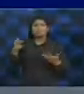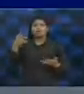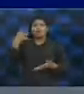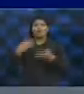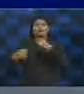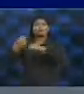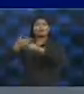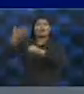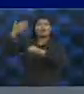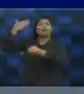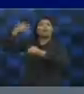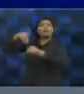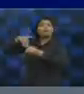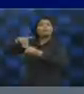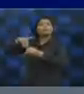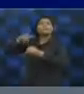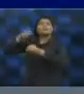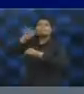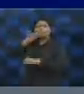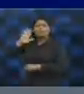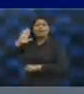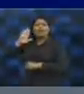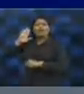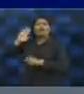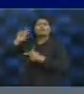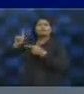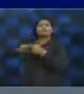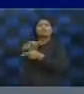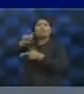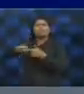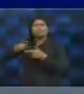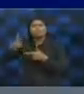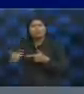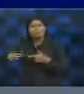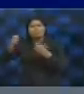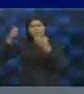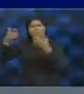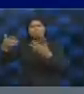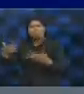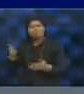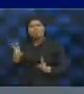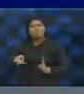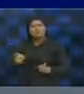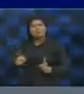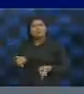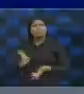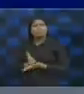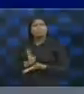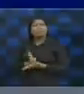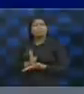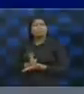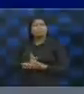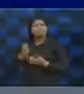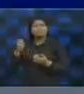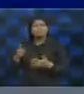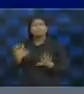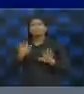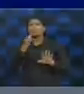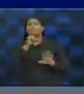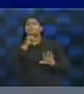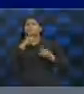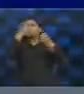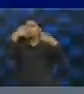agora. Não dá para repetir sem justificar por que não fez nos últimos anos. Eu quero citar um exemplo que eu acho que ele é bastante